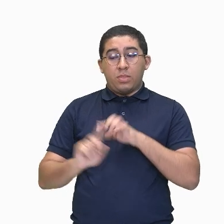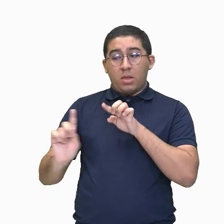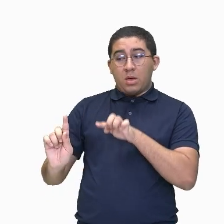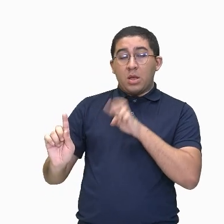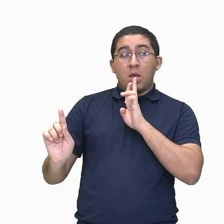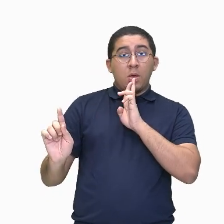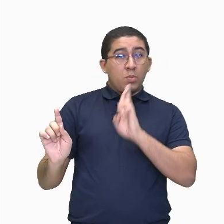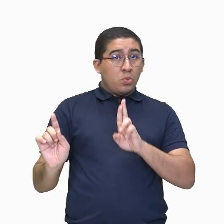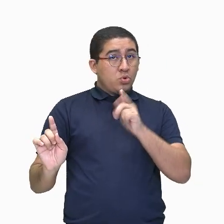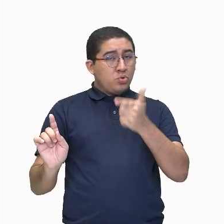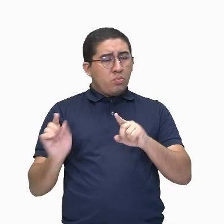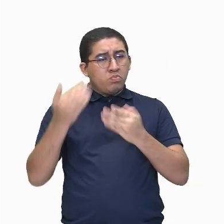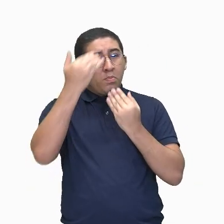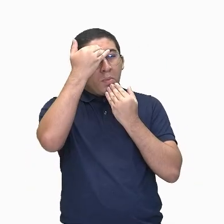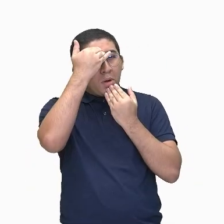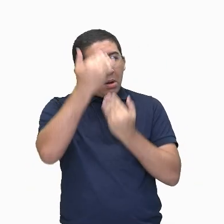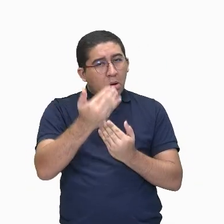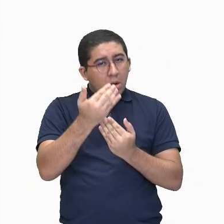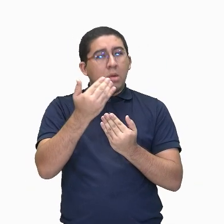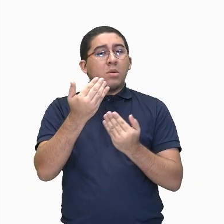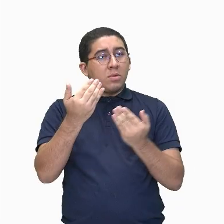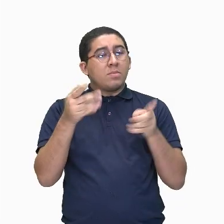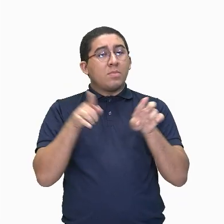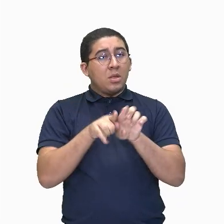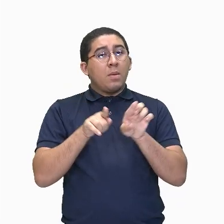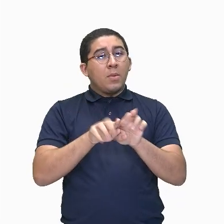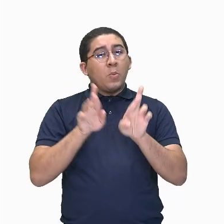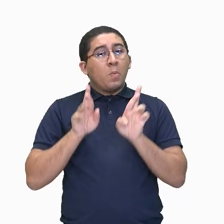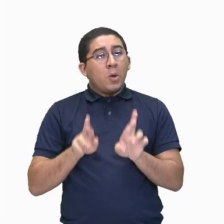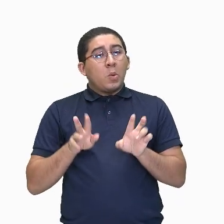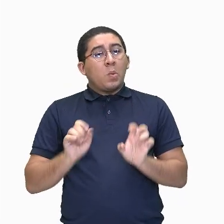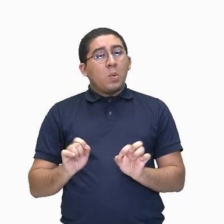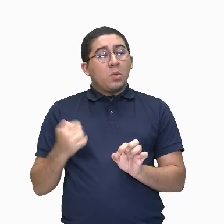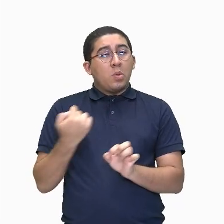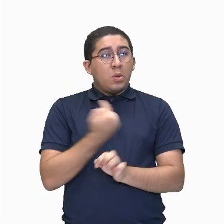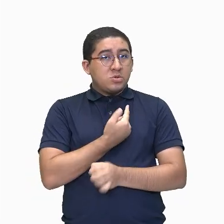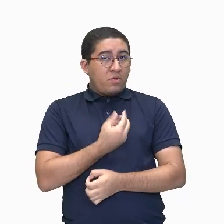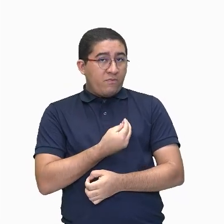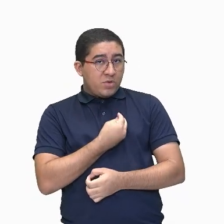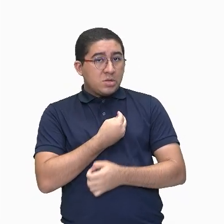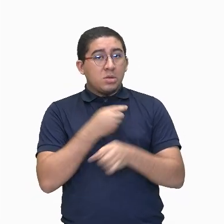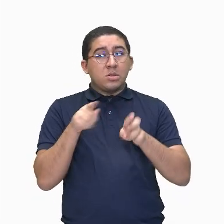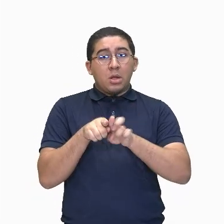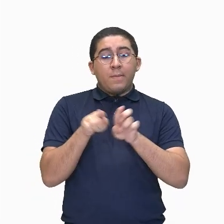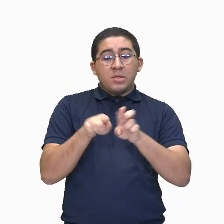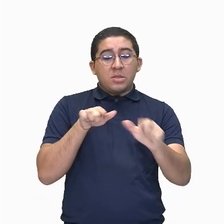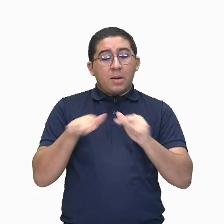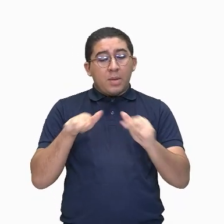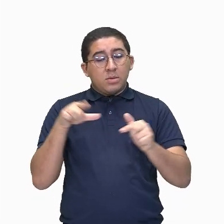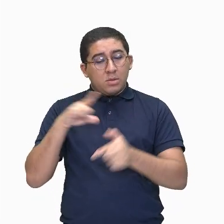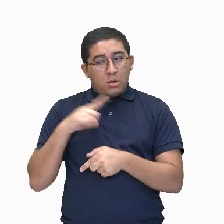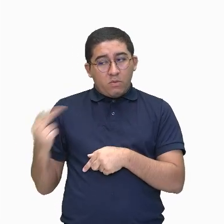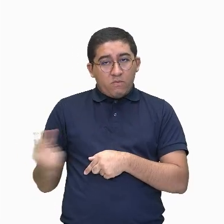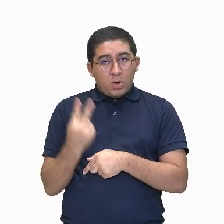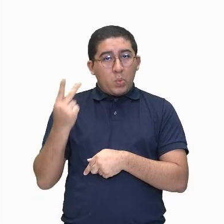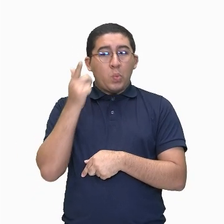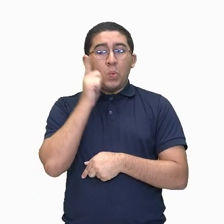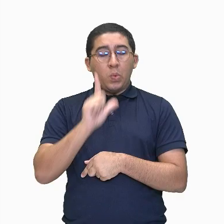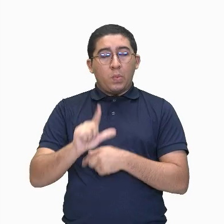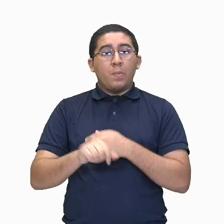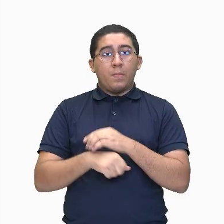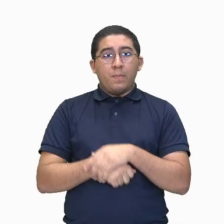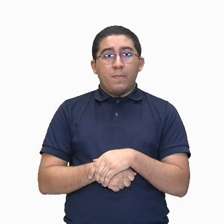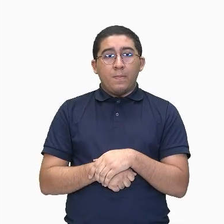uma vez, ele agradece, né? Eu que agradeço. Espero que a nossa vida e trabalho sejam mais